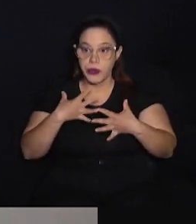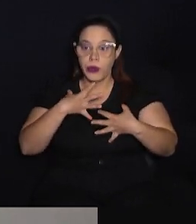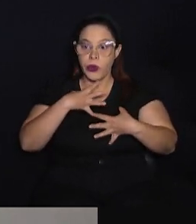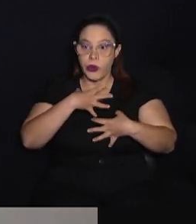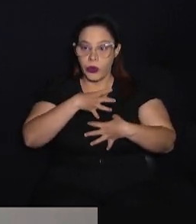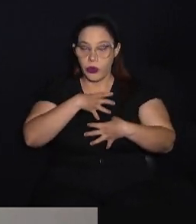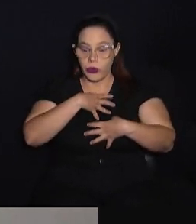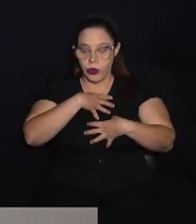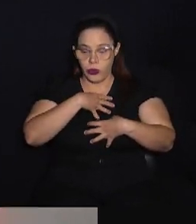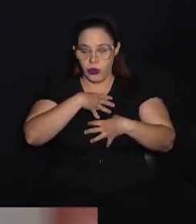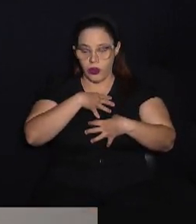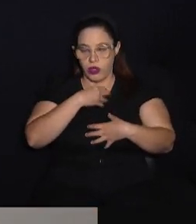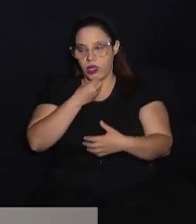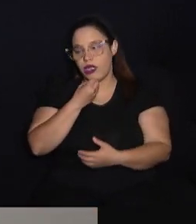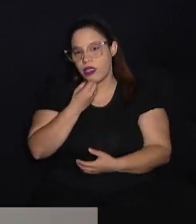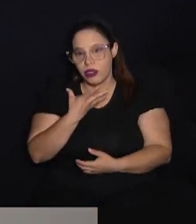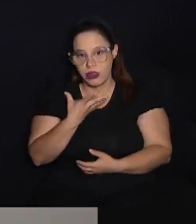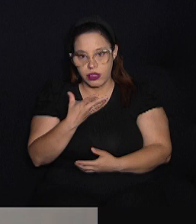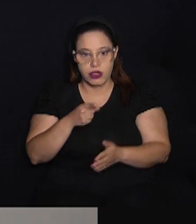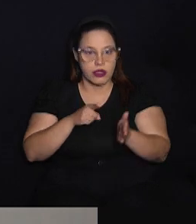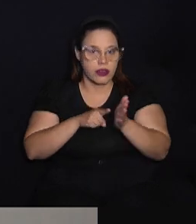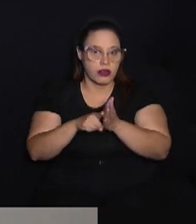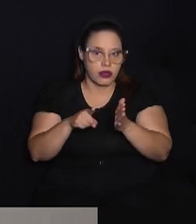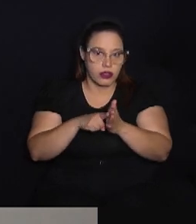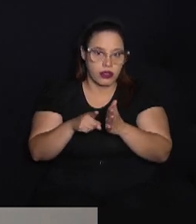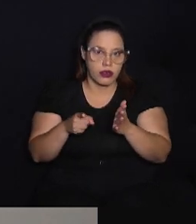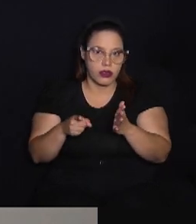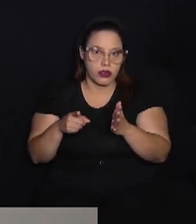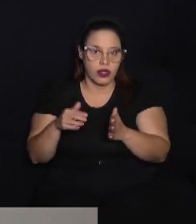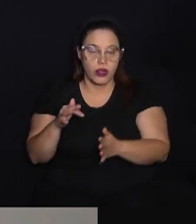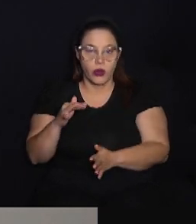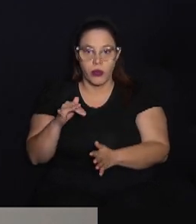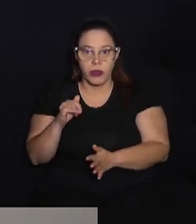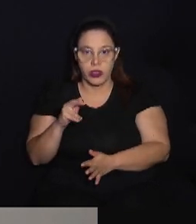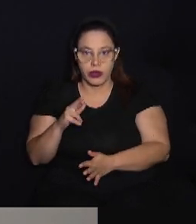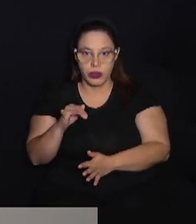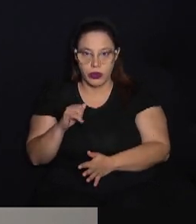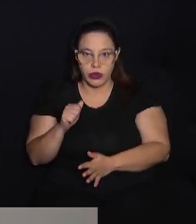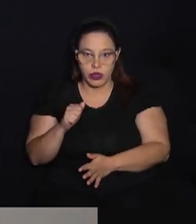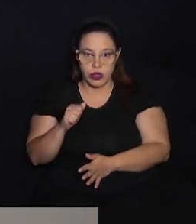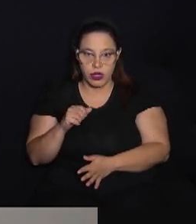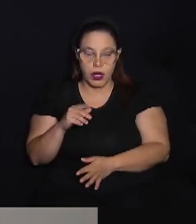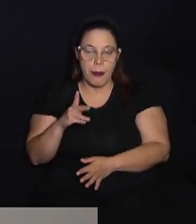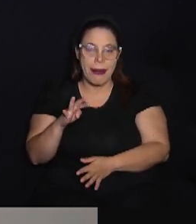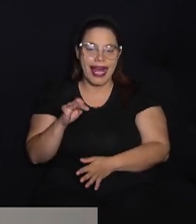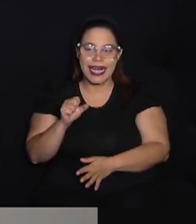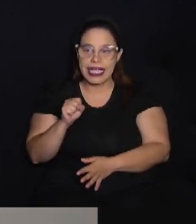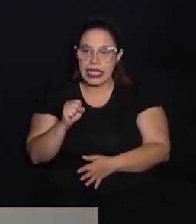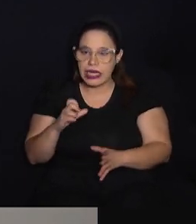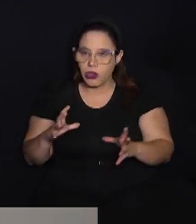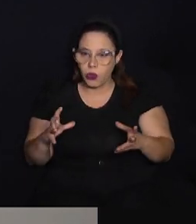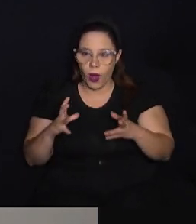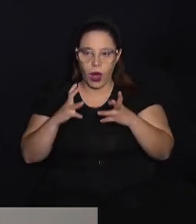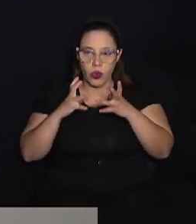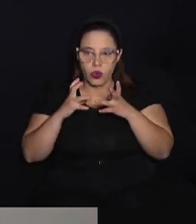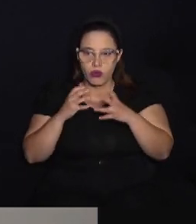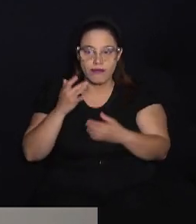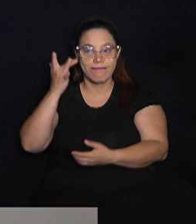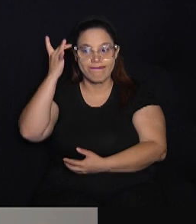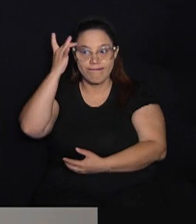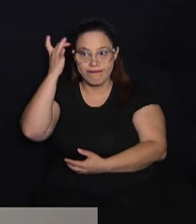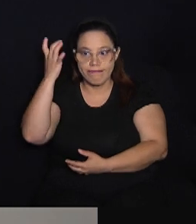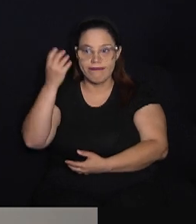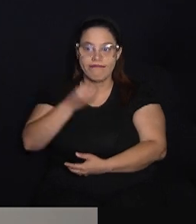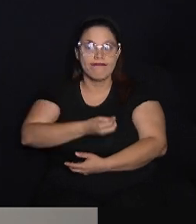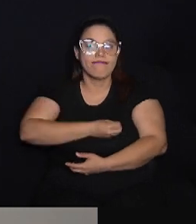melhor. Óbvio, hoje a gente já tem filtro solar com alta cobertura, bases com altas coberturas que facilitam demais a